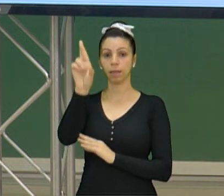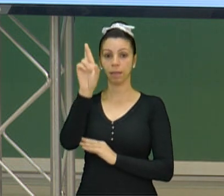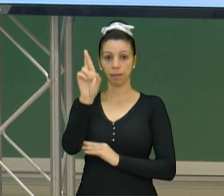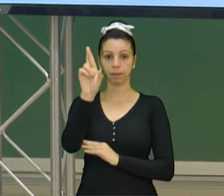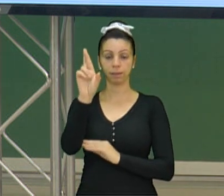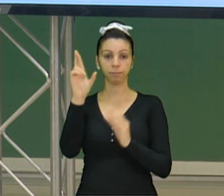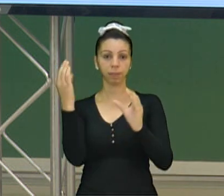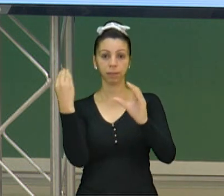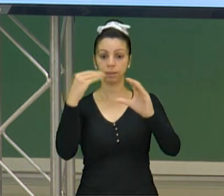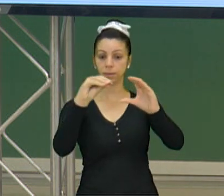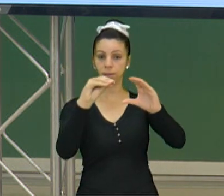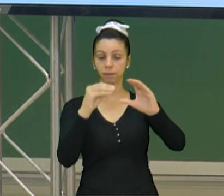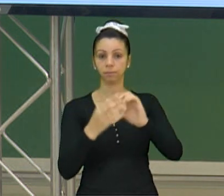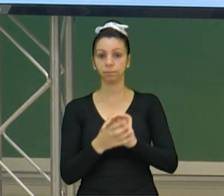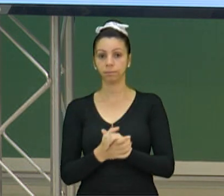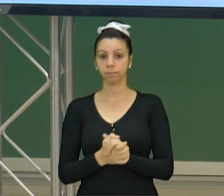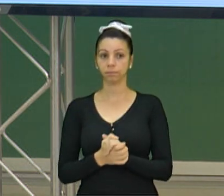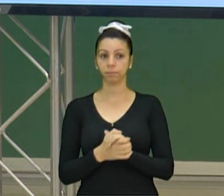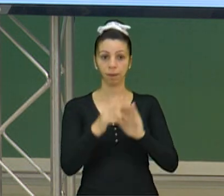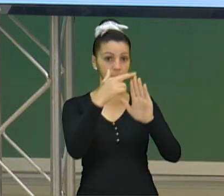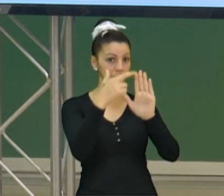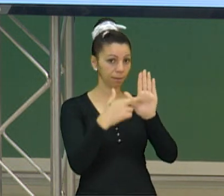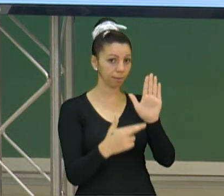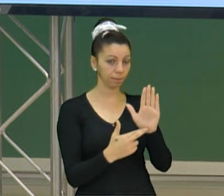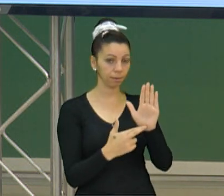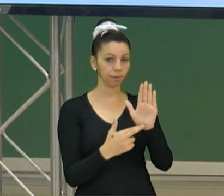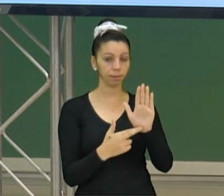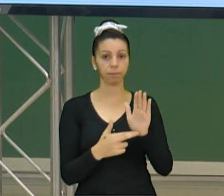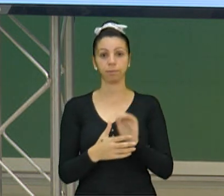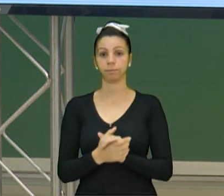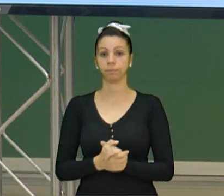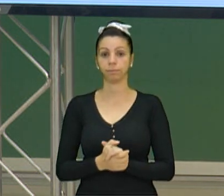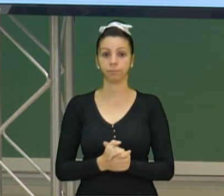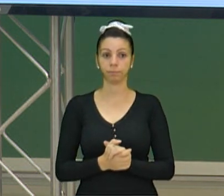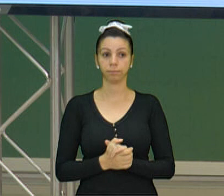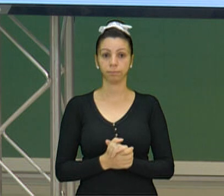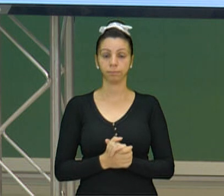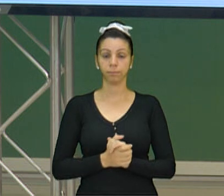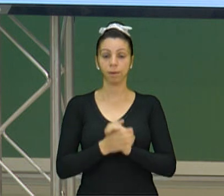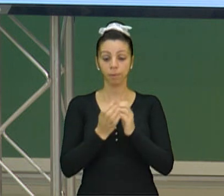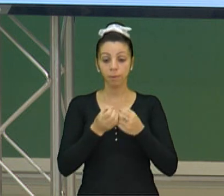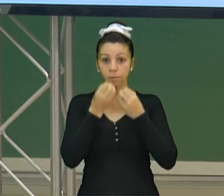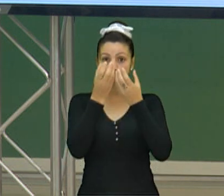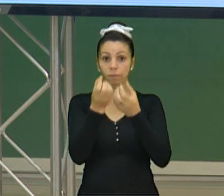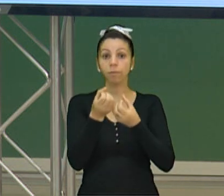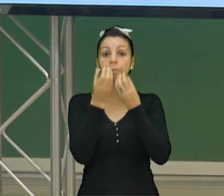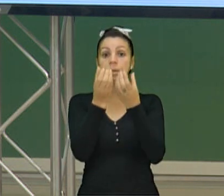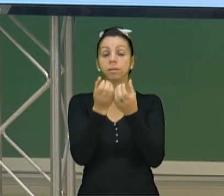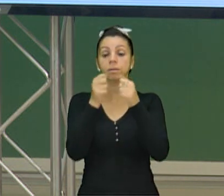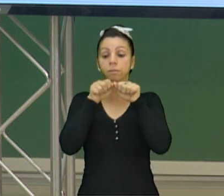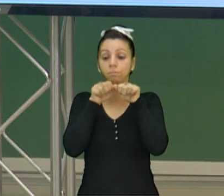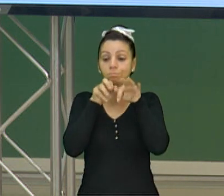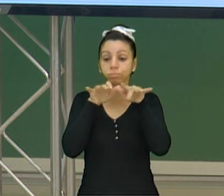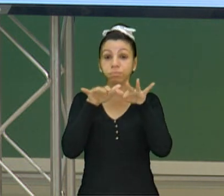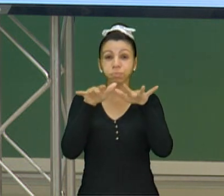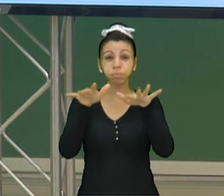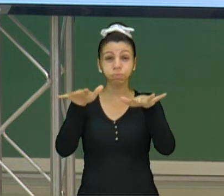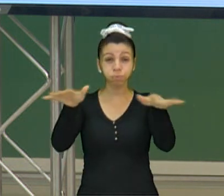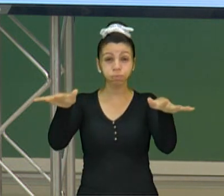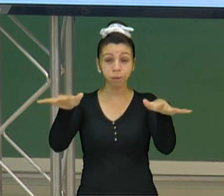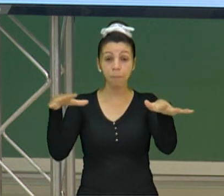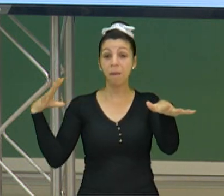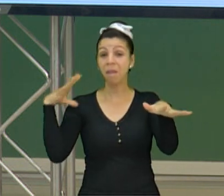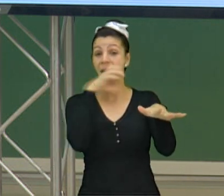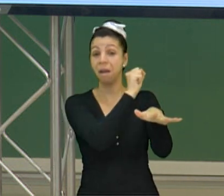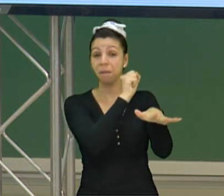justamente uma das regras que a gente estudou. Então, aqui eu falo que os dados eles foram transmitidos mais rápidos